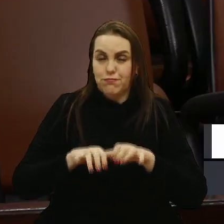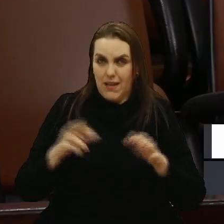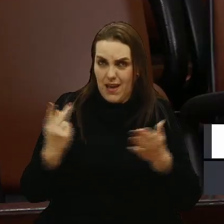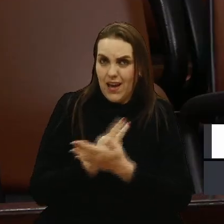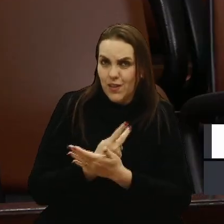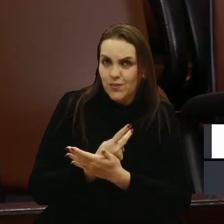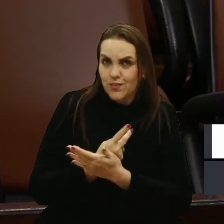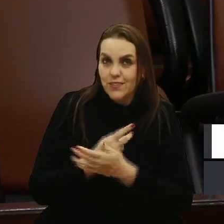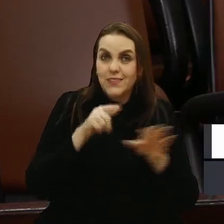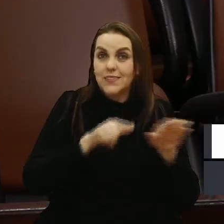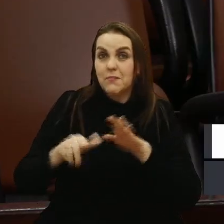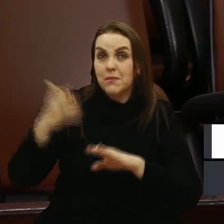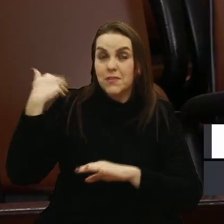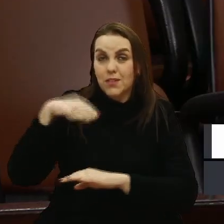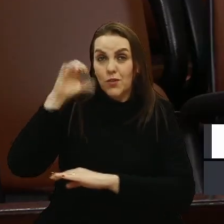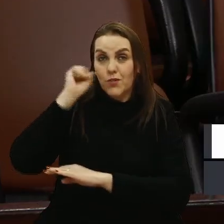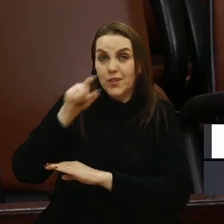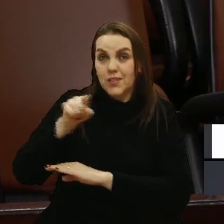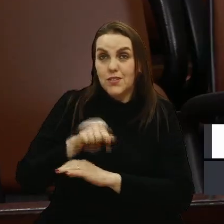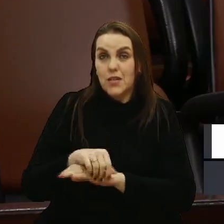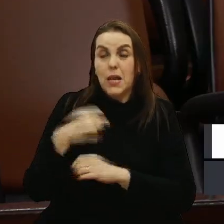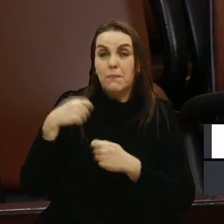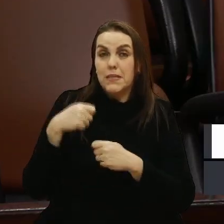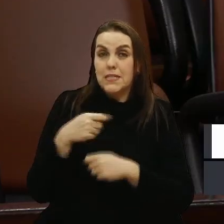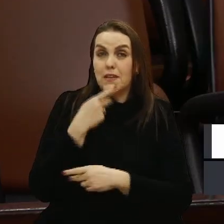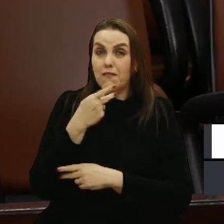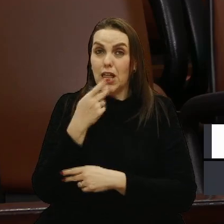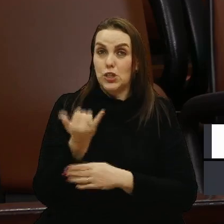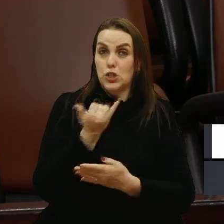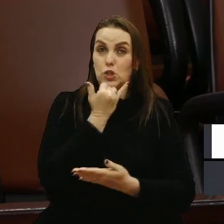eu ouvi isso, que ele ia ter que se retratar.